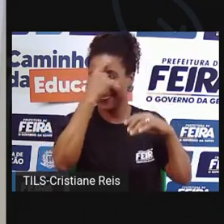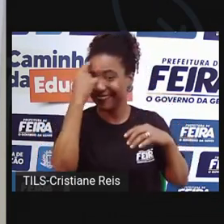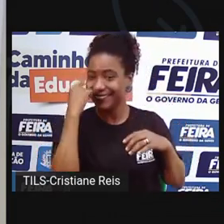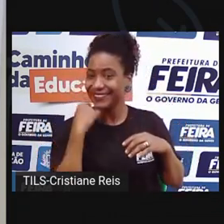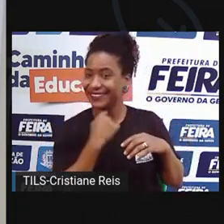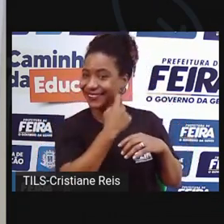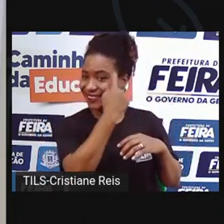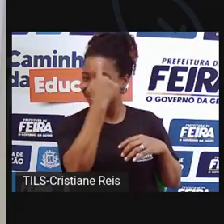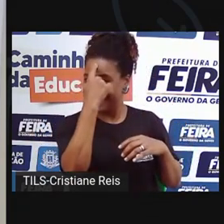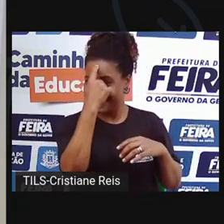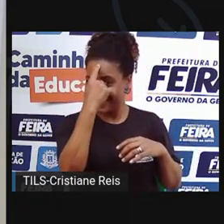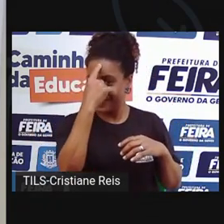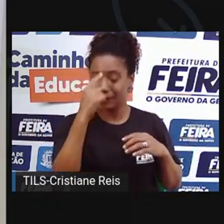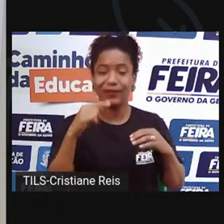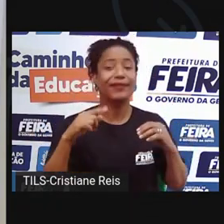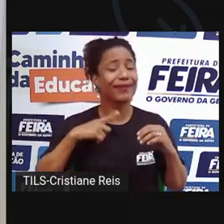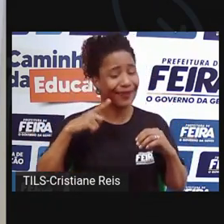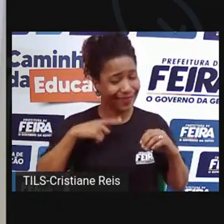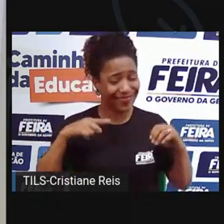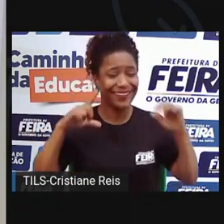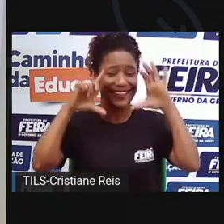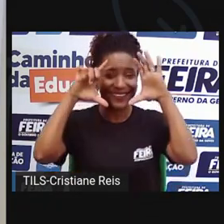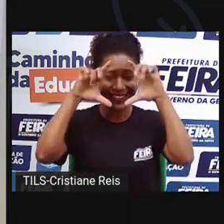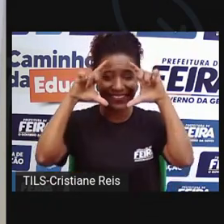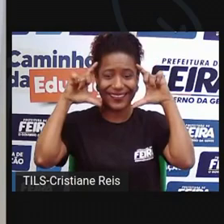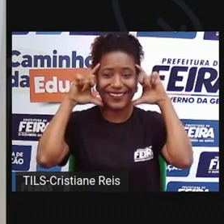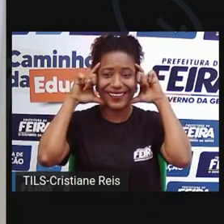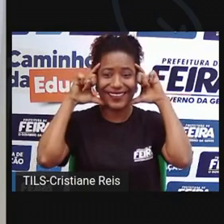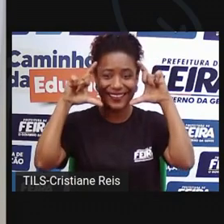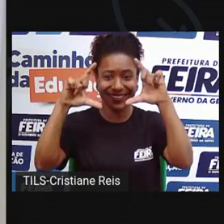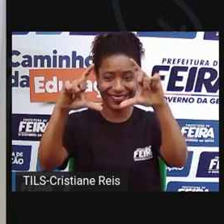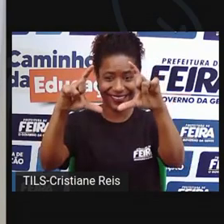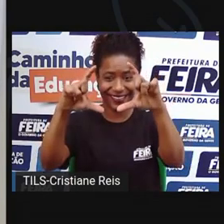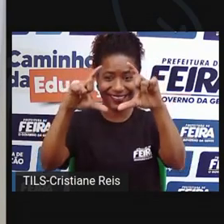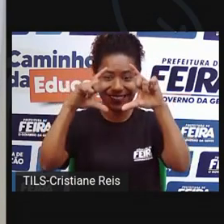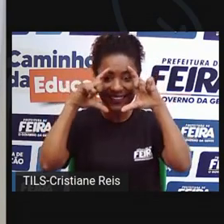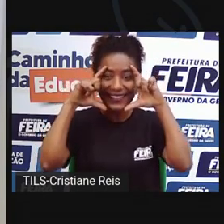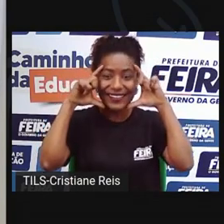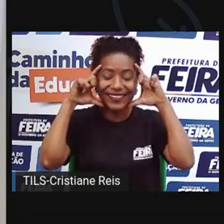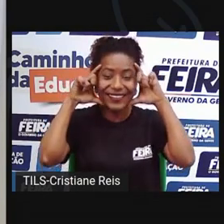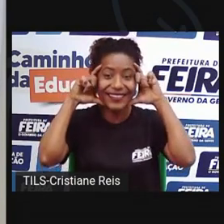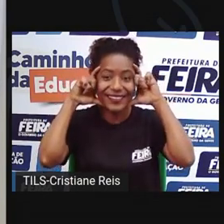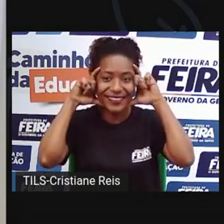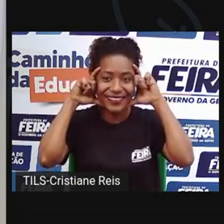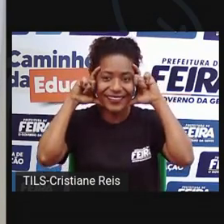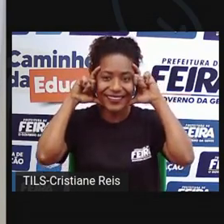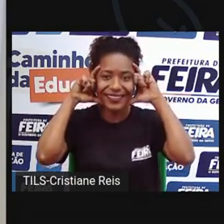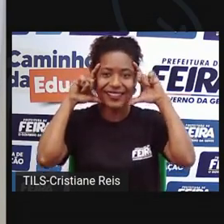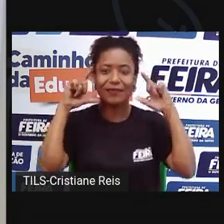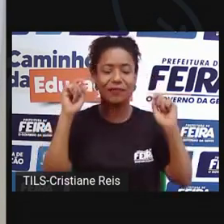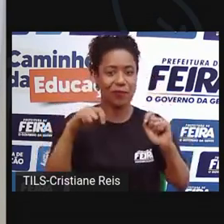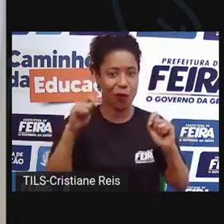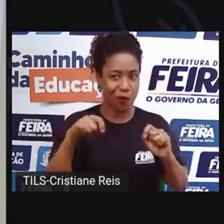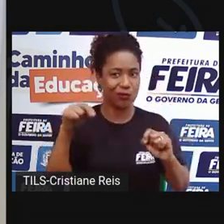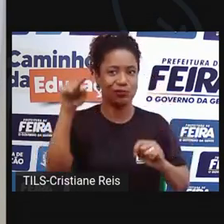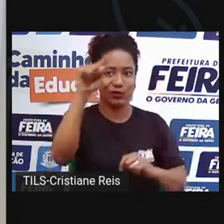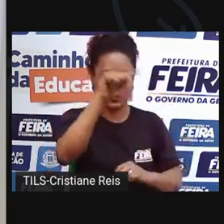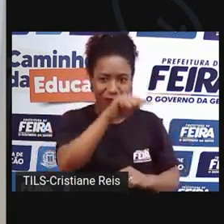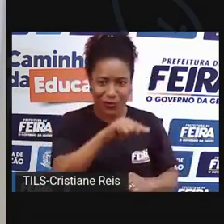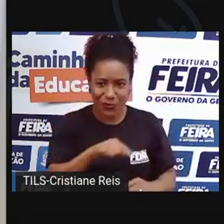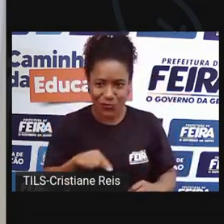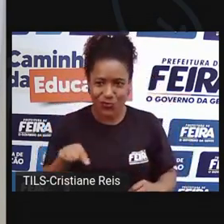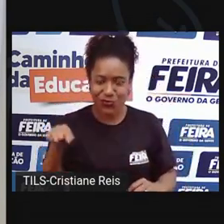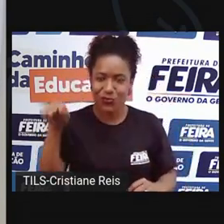É, o nosso rosto é arredondado. Então, quando a gente for desenhar, a gente vai caprichar na